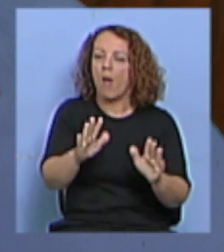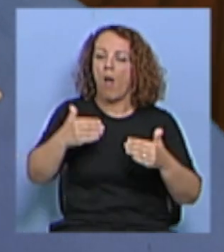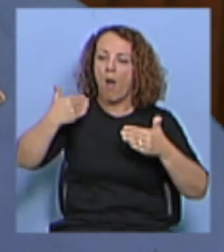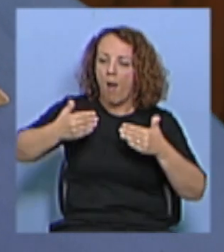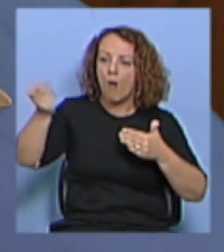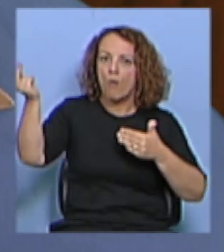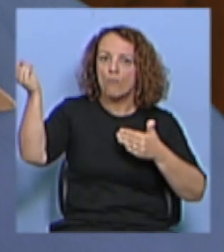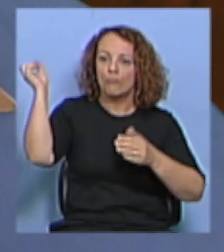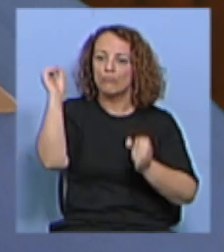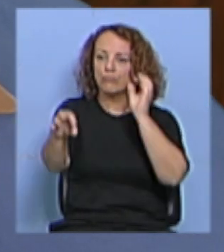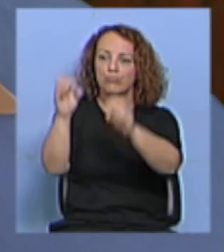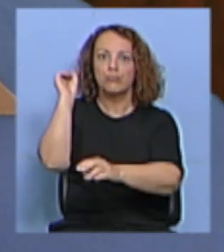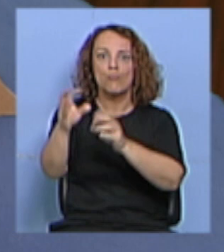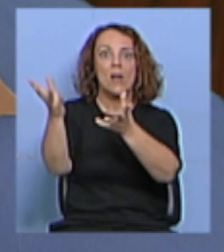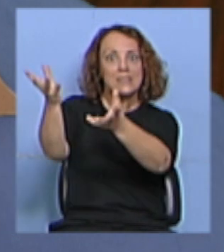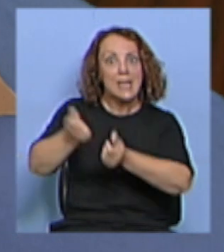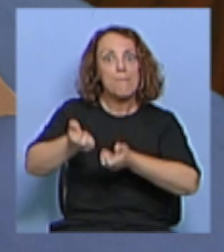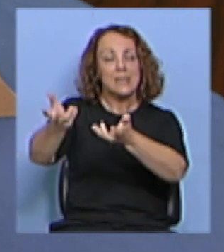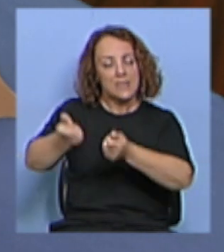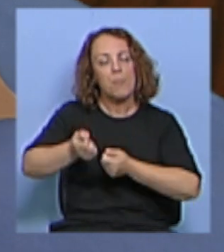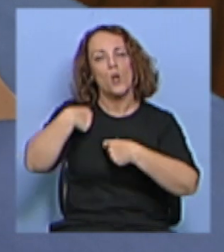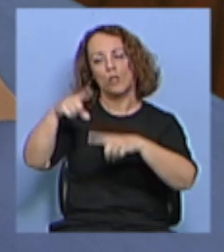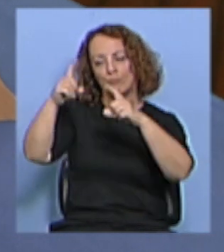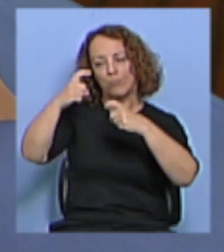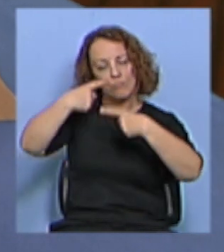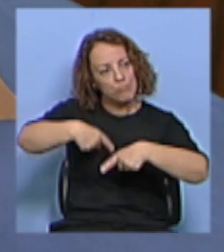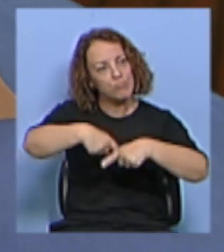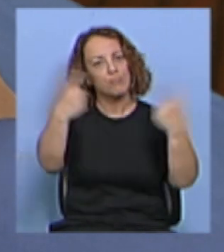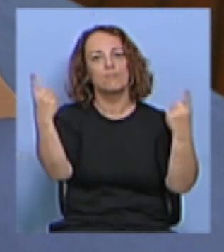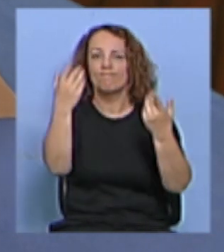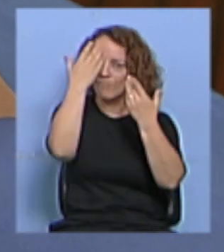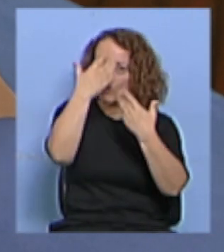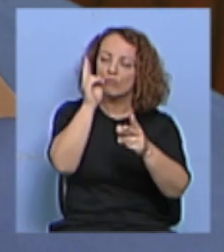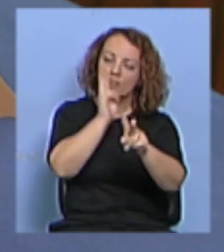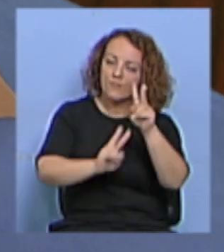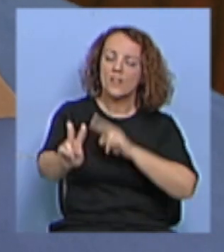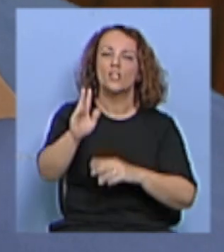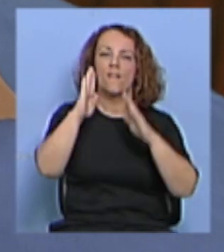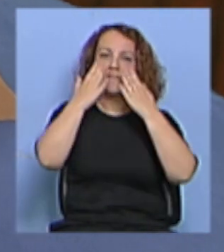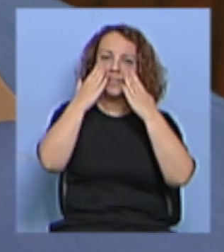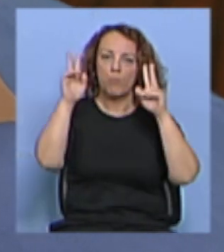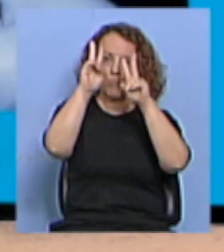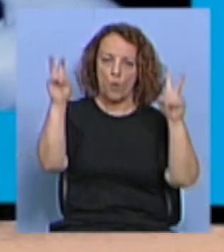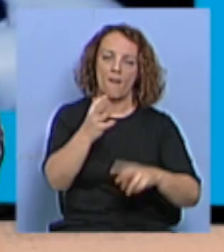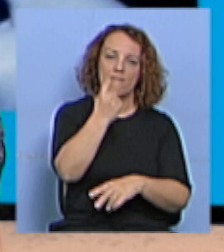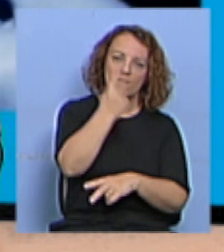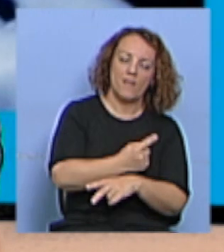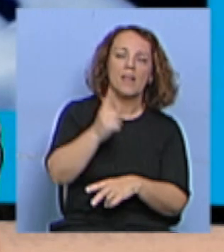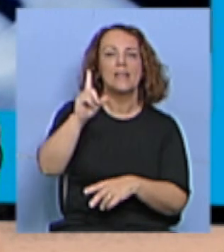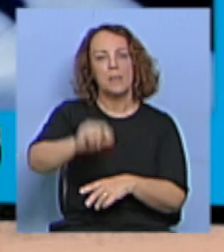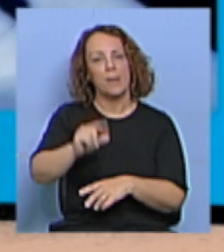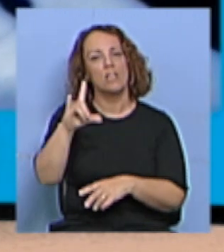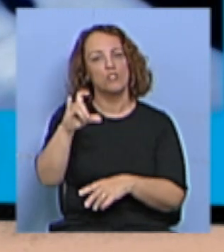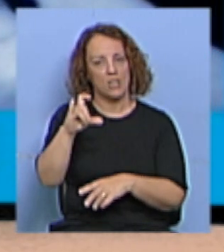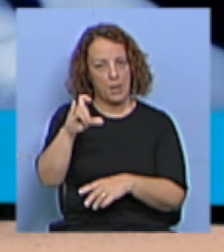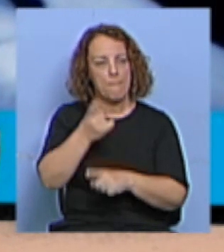chegando, vamos partilhando e vamos comunicando e portanto convido todos a visitarem o Facebook da FEC e o Instagram porque podem